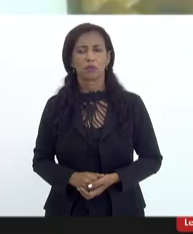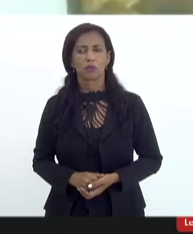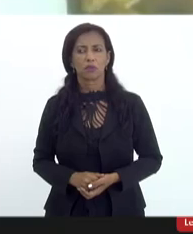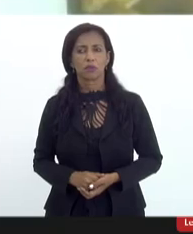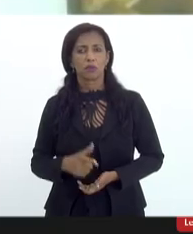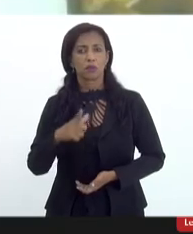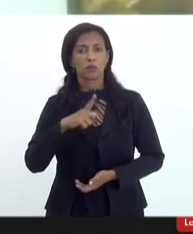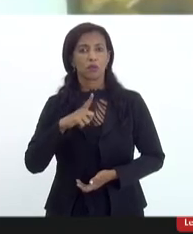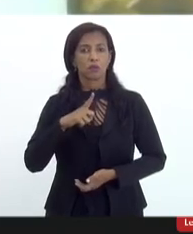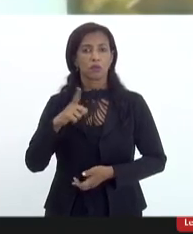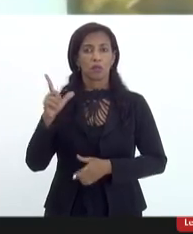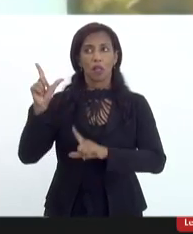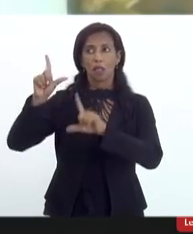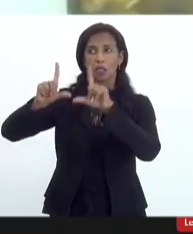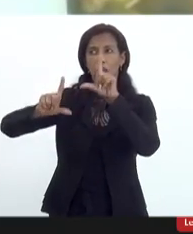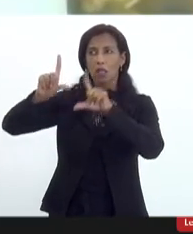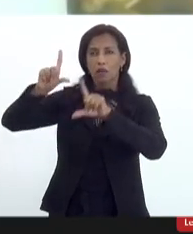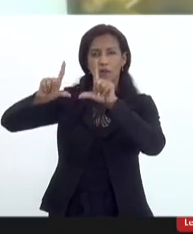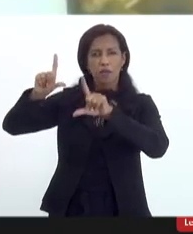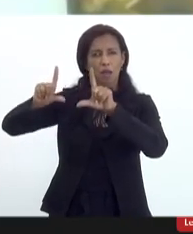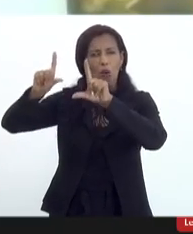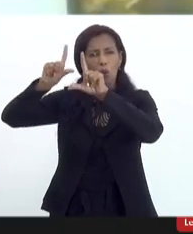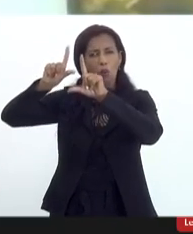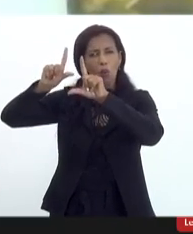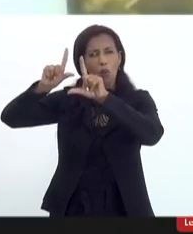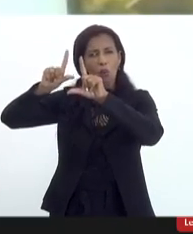de TVs, espaço público,